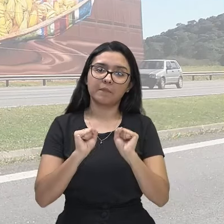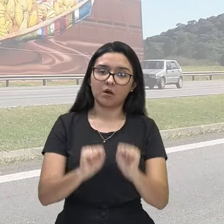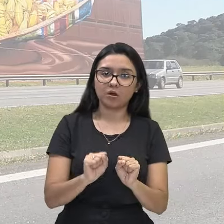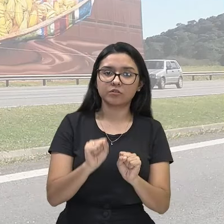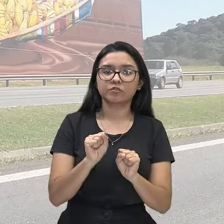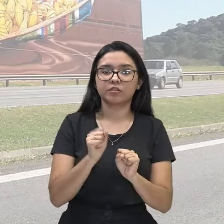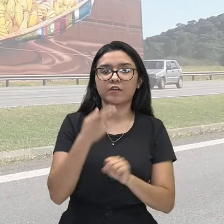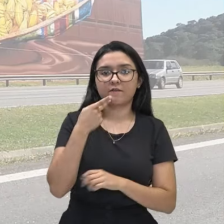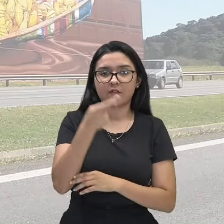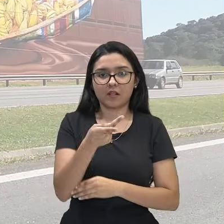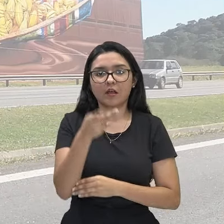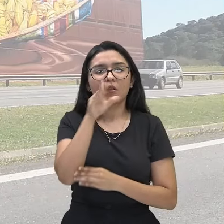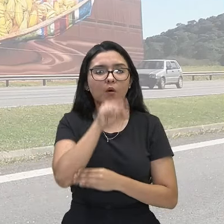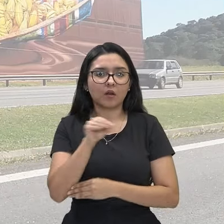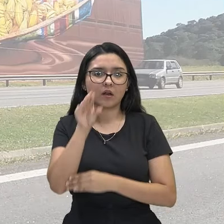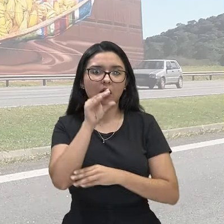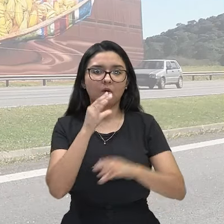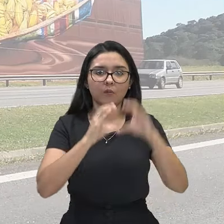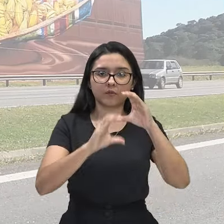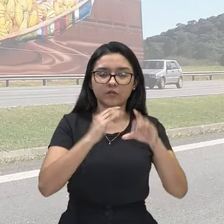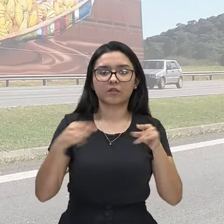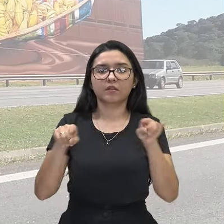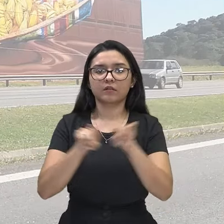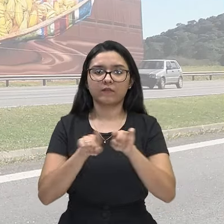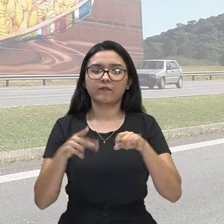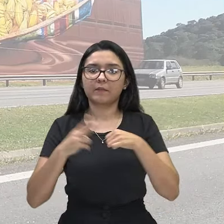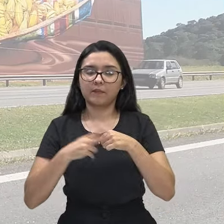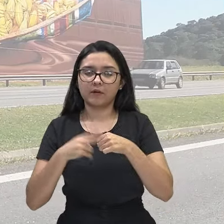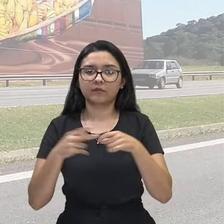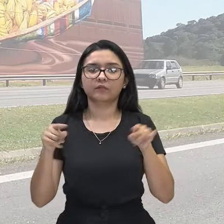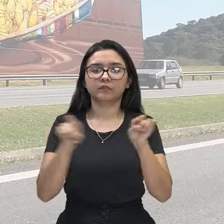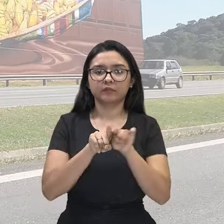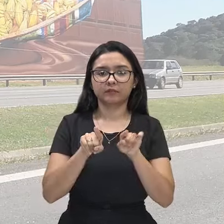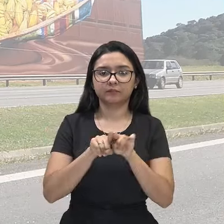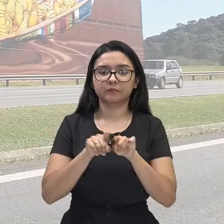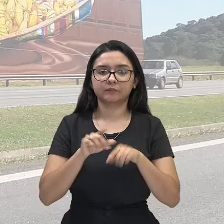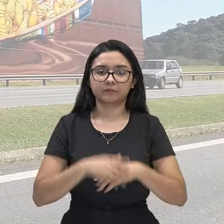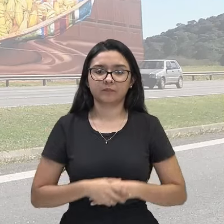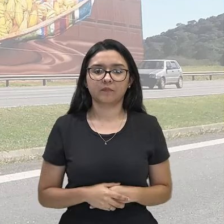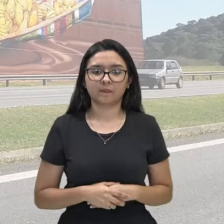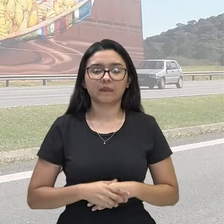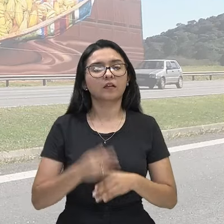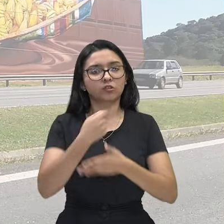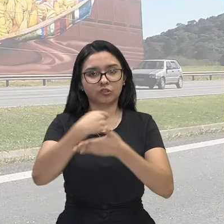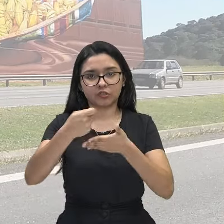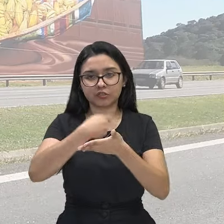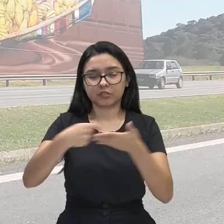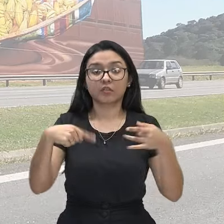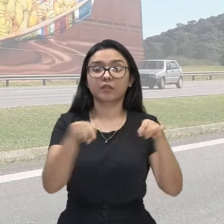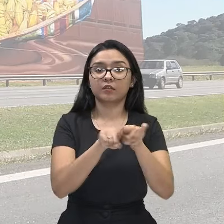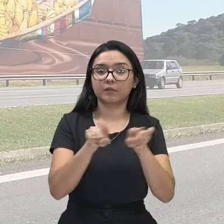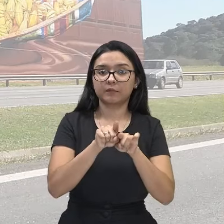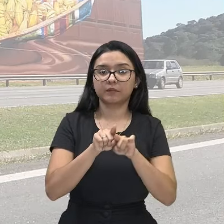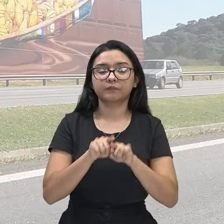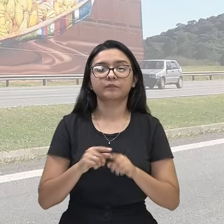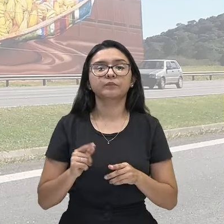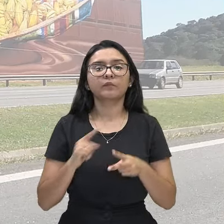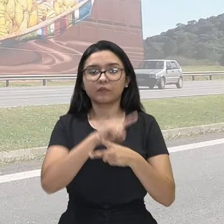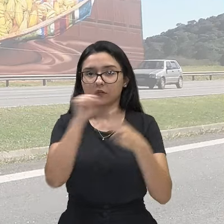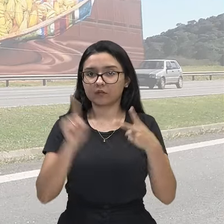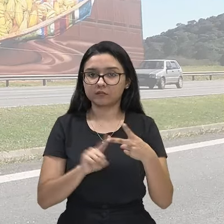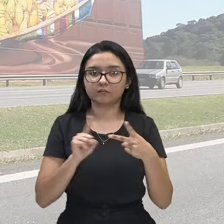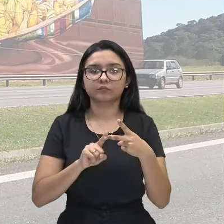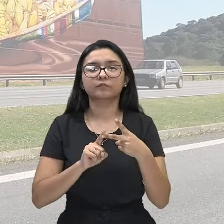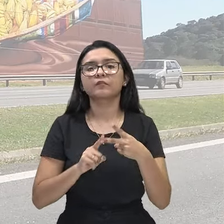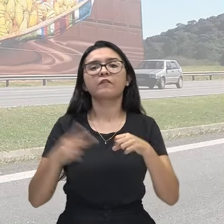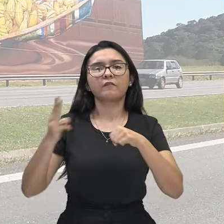oral, né, da forma verbal tanto a oral quanto escrita, e também na forma não verbal,